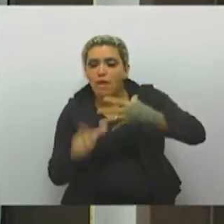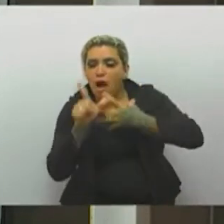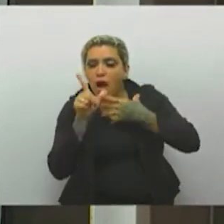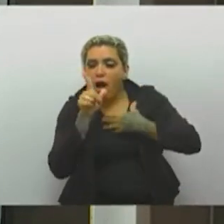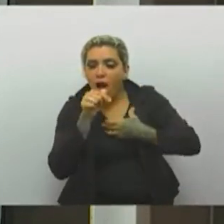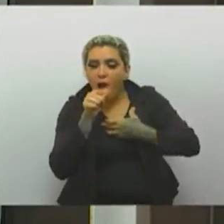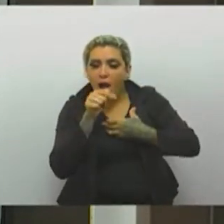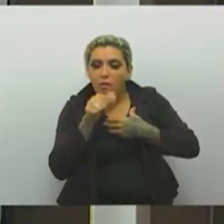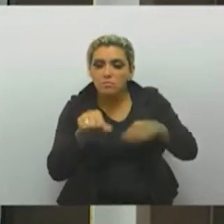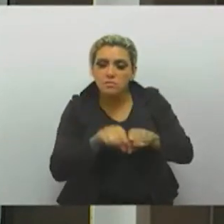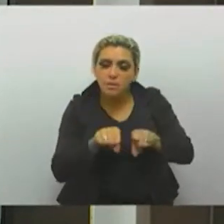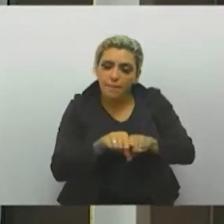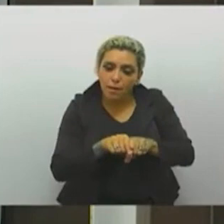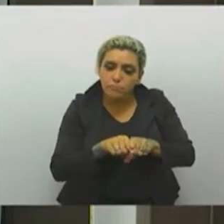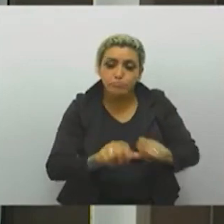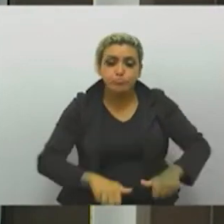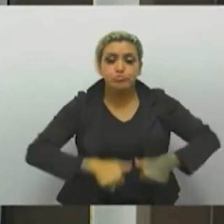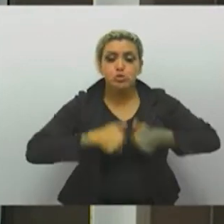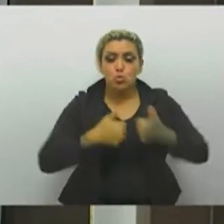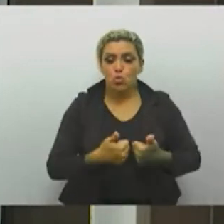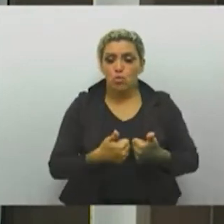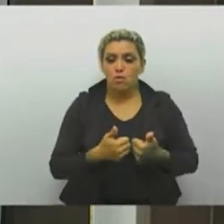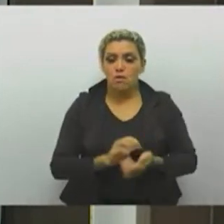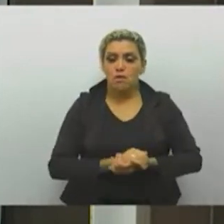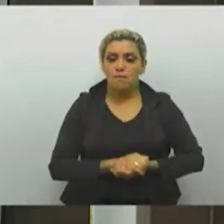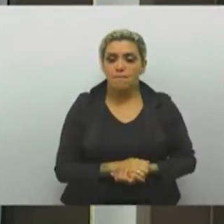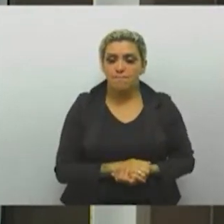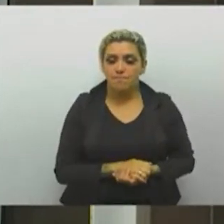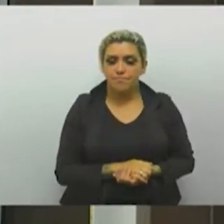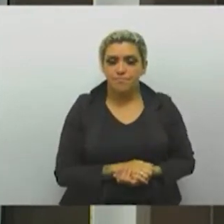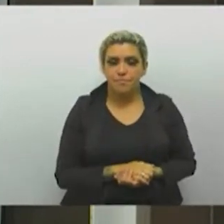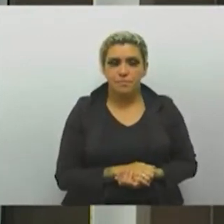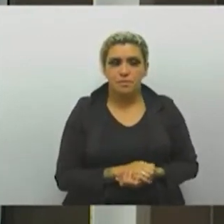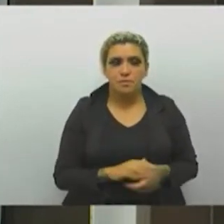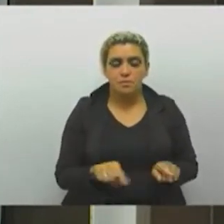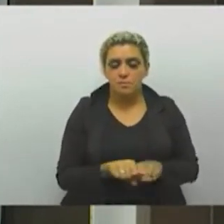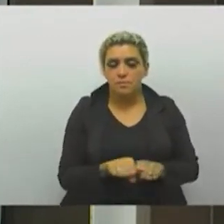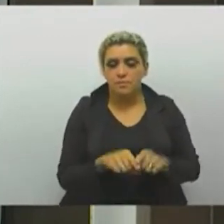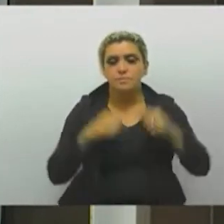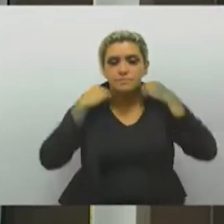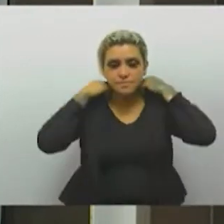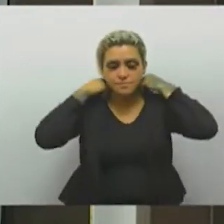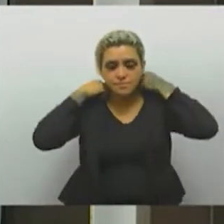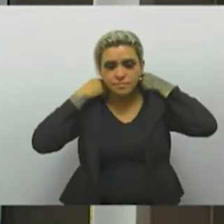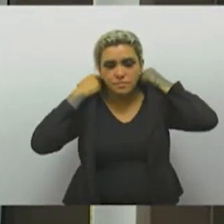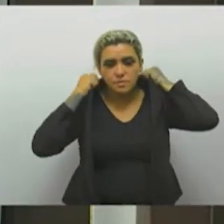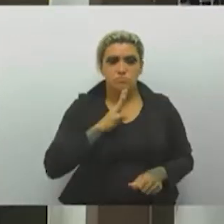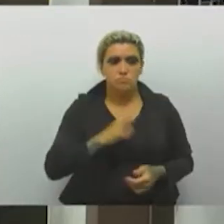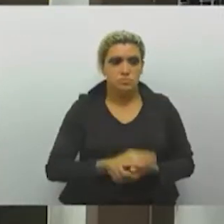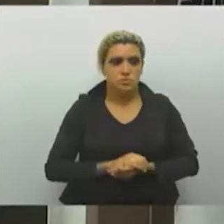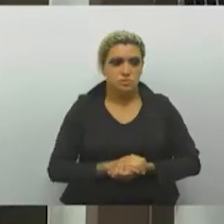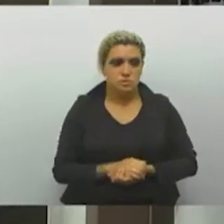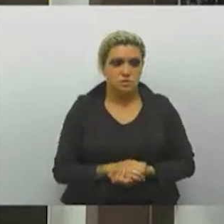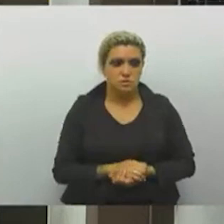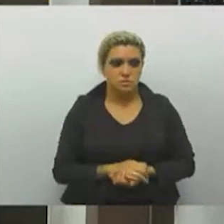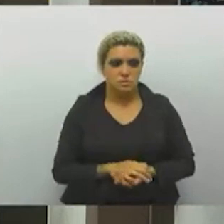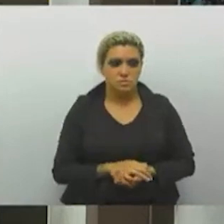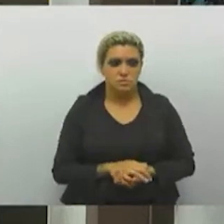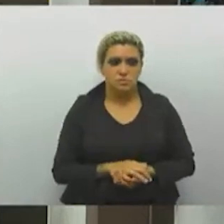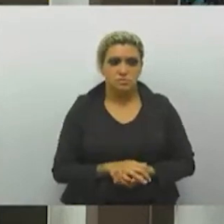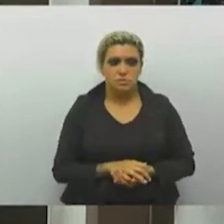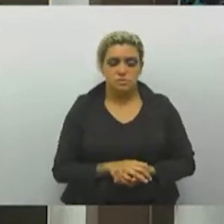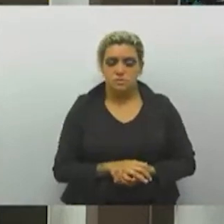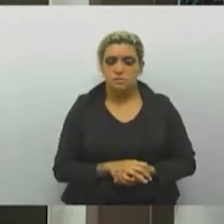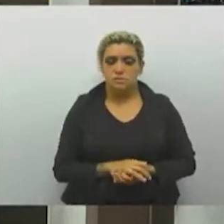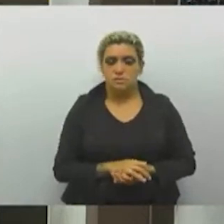e amenizar lá os transtornos para as pessoas que transitam pelo local principalmente na época das chuvas eu estou